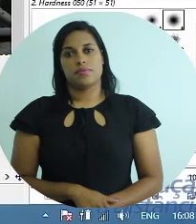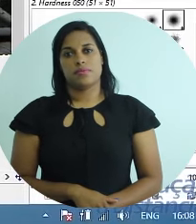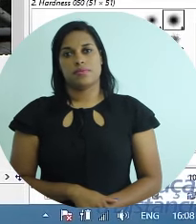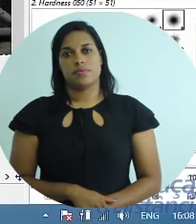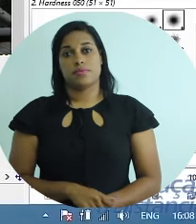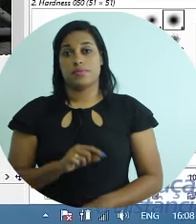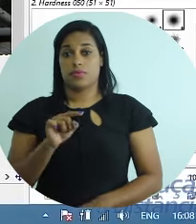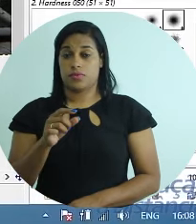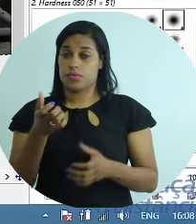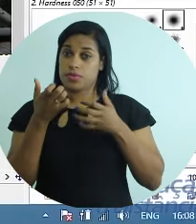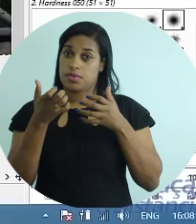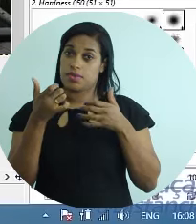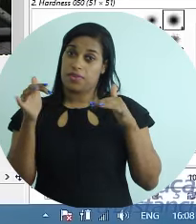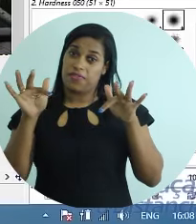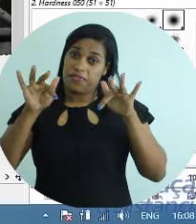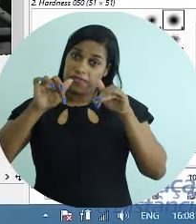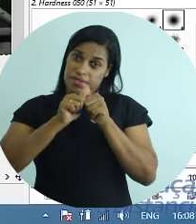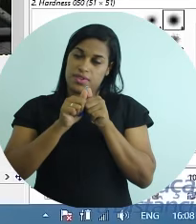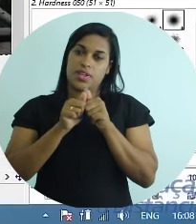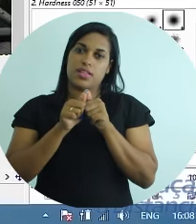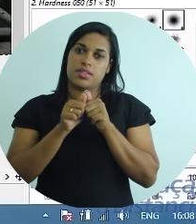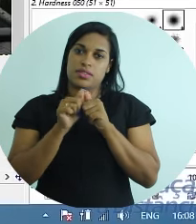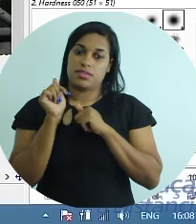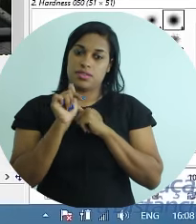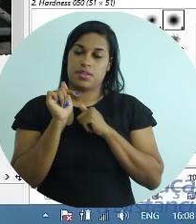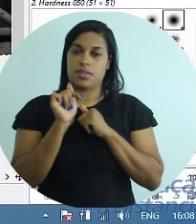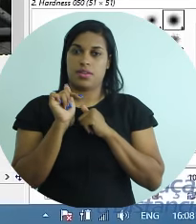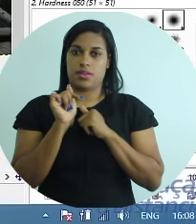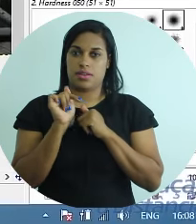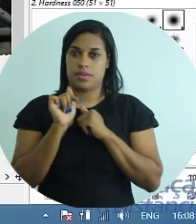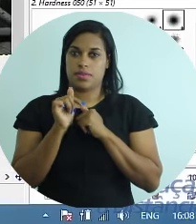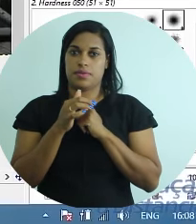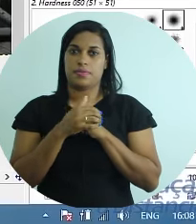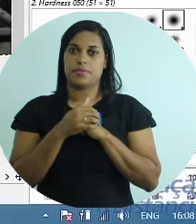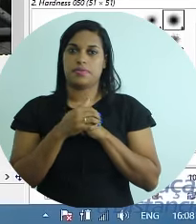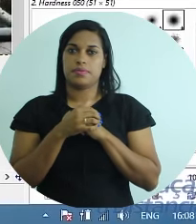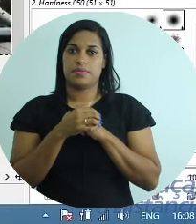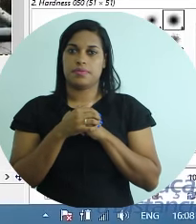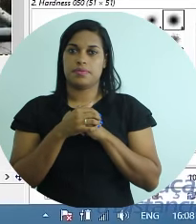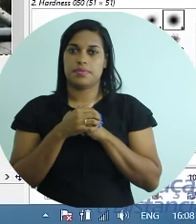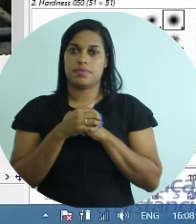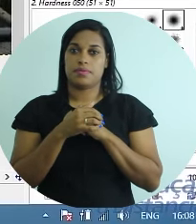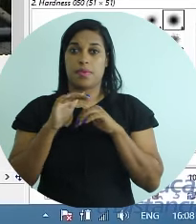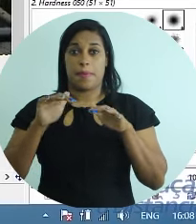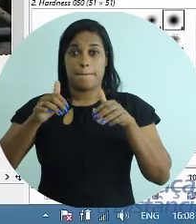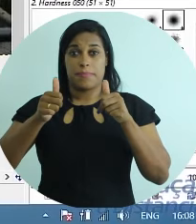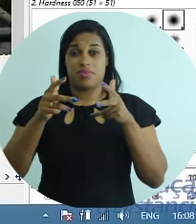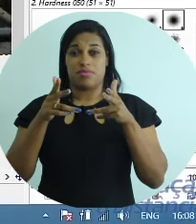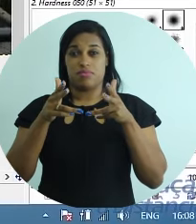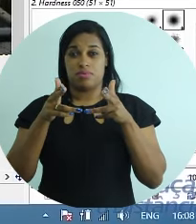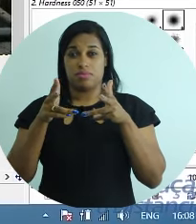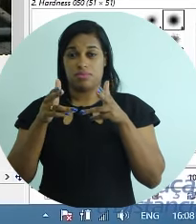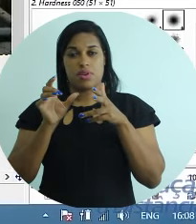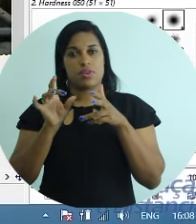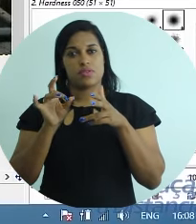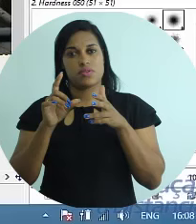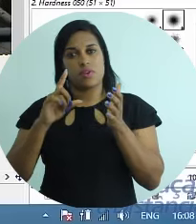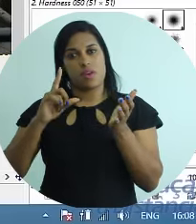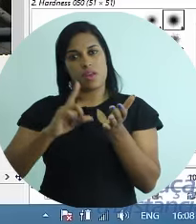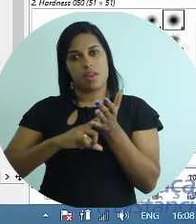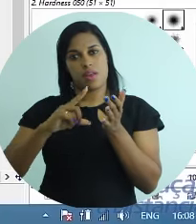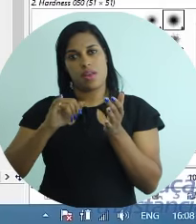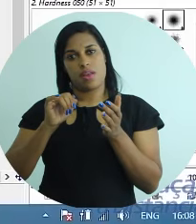Quando você quiser finalizar aqui essa, melhor, esse corte, você simplesmente aperta Enter,